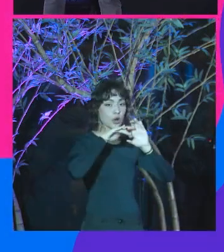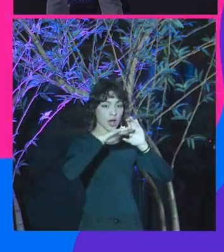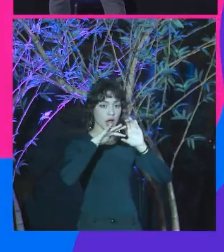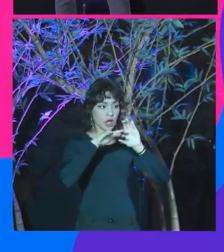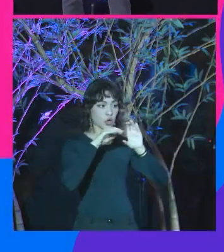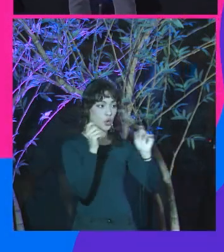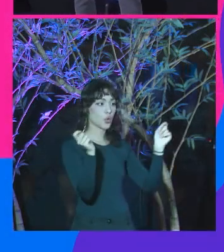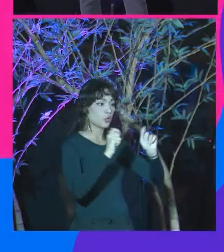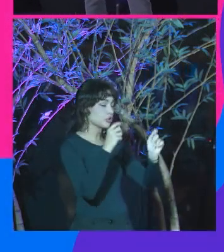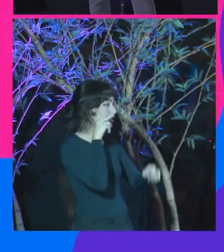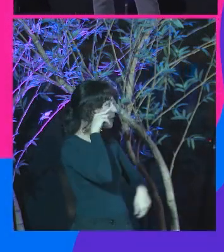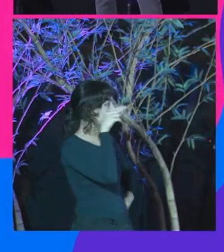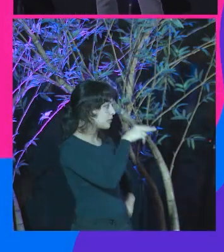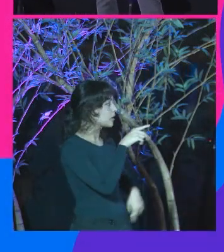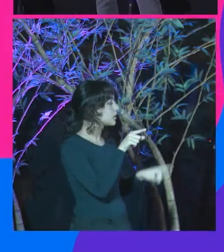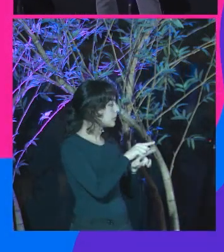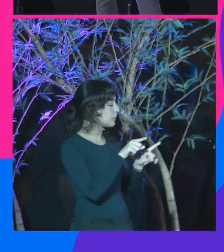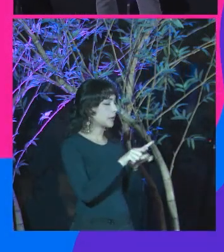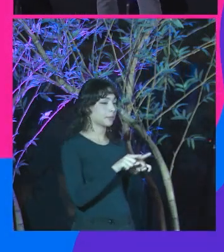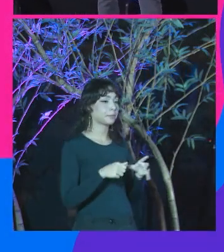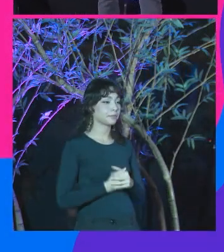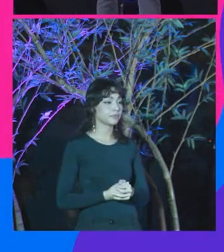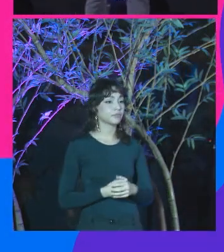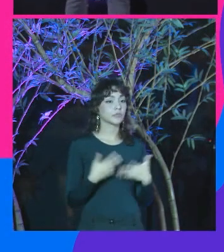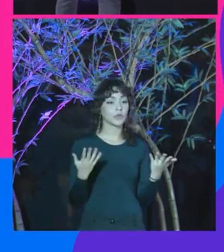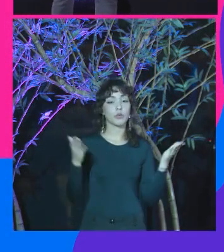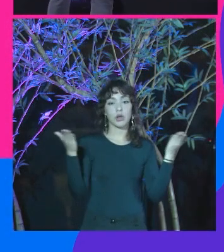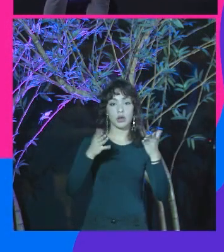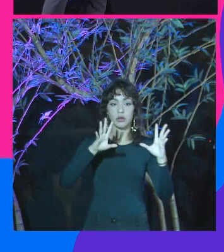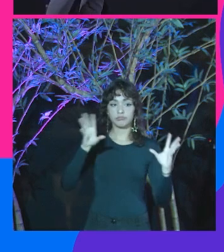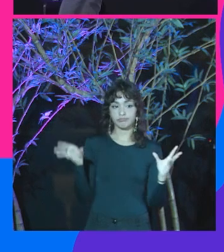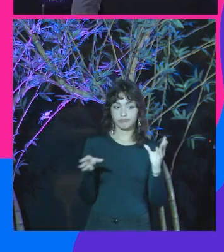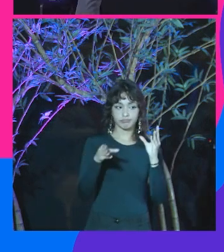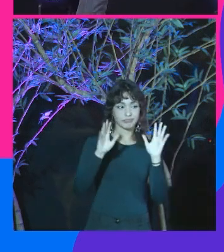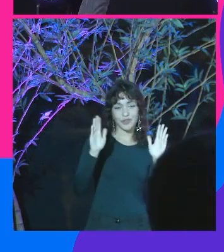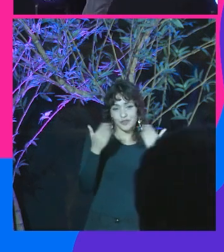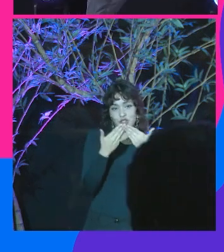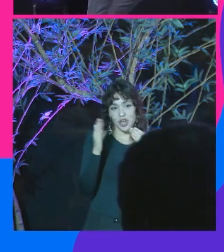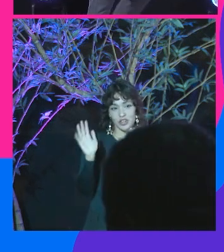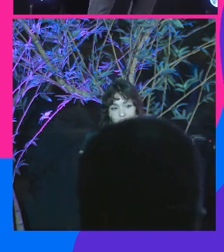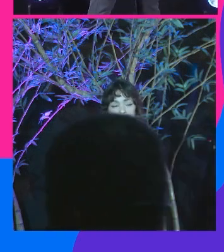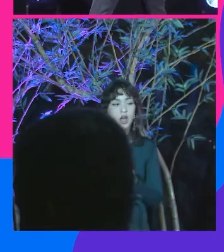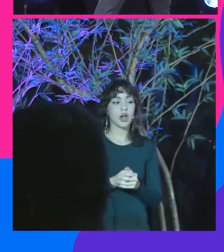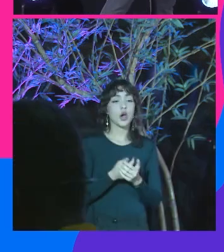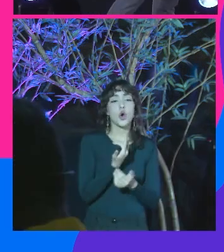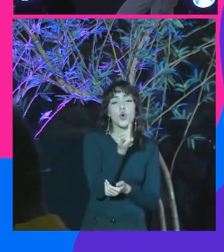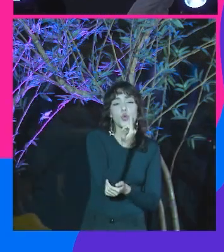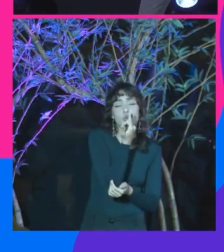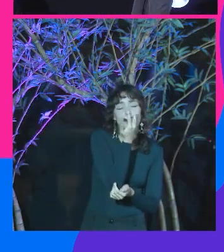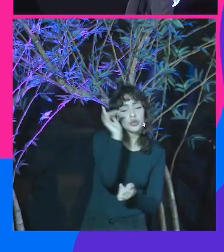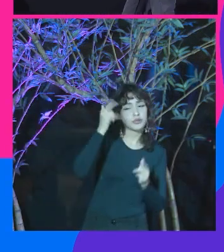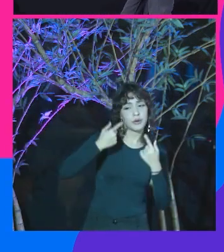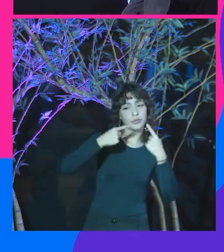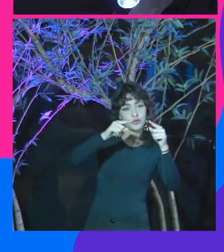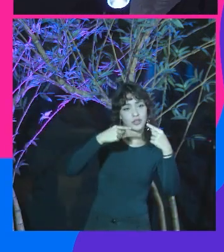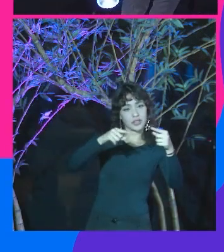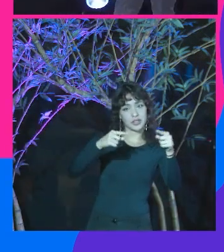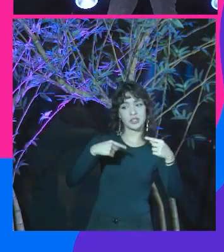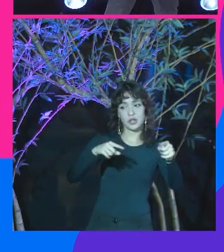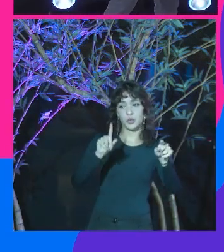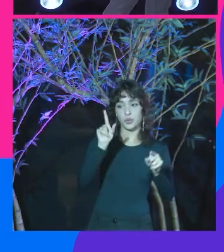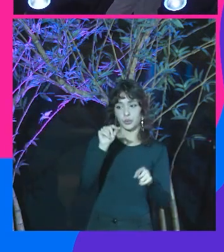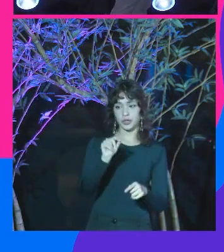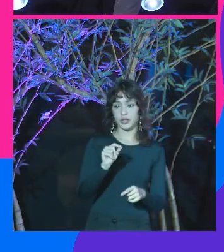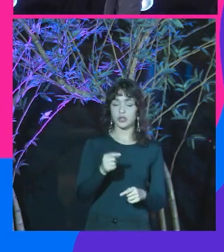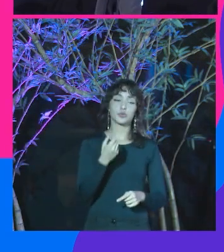capra.in/dt3, vocês encontram isso. Eu vou fechar aqui, tá, gente? Fazendo uma última provocação para vocês, tá? Não